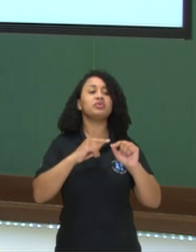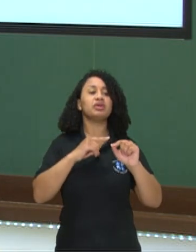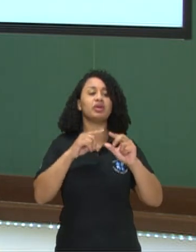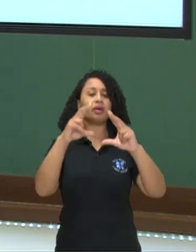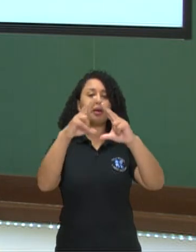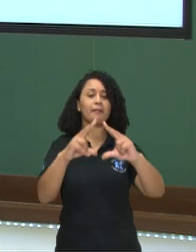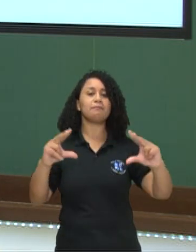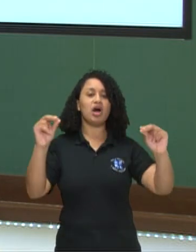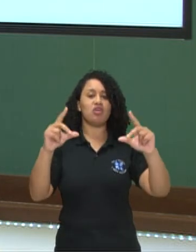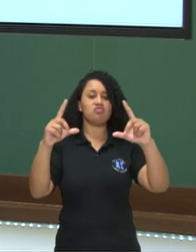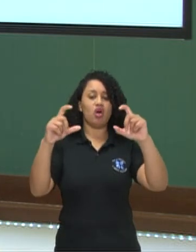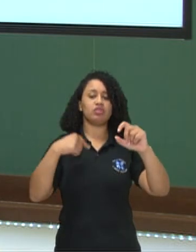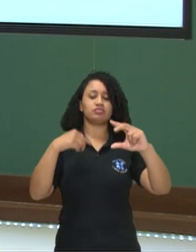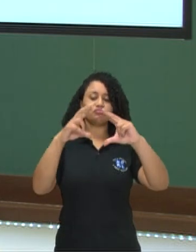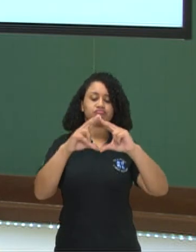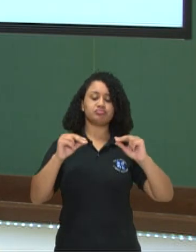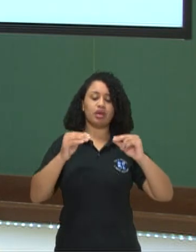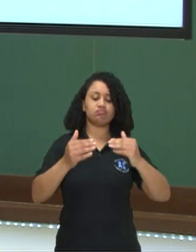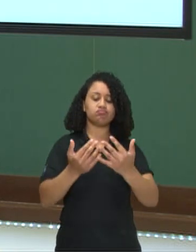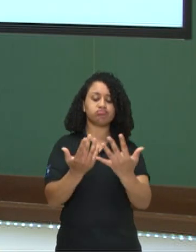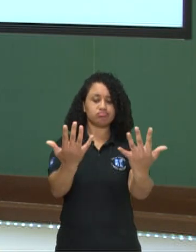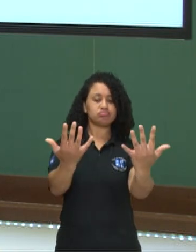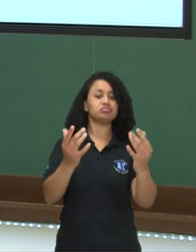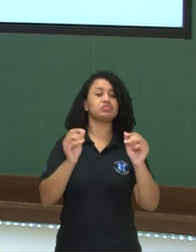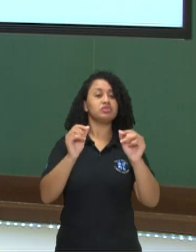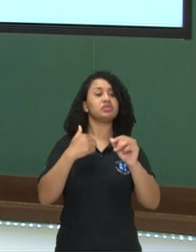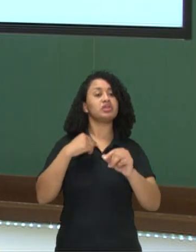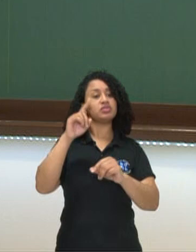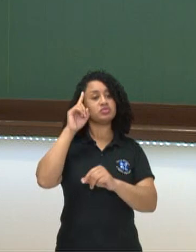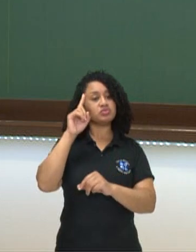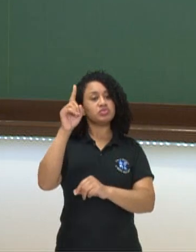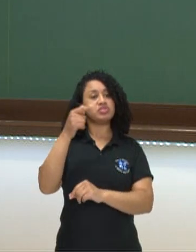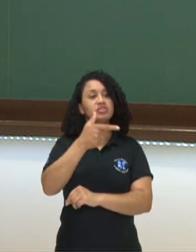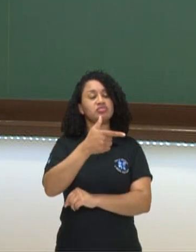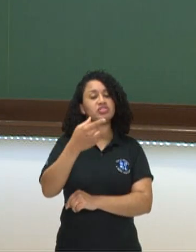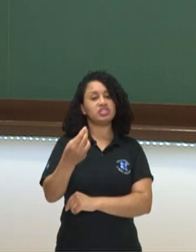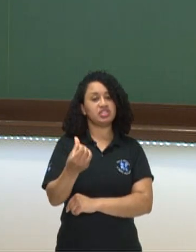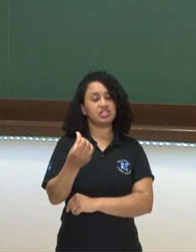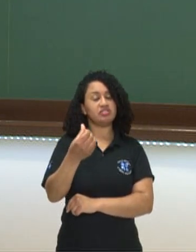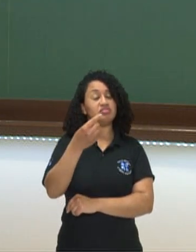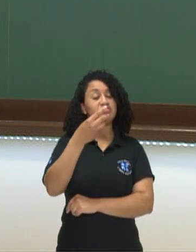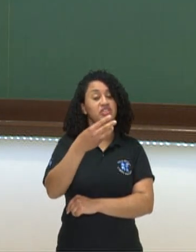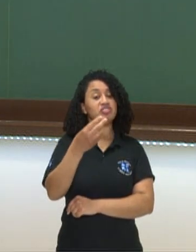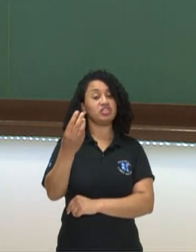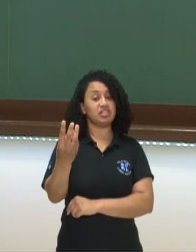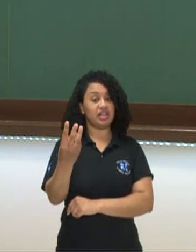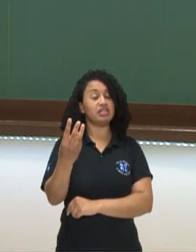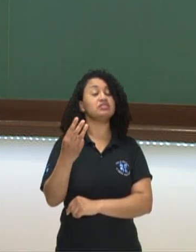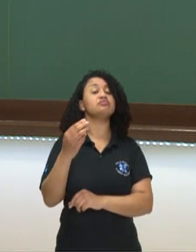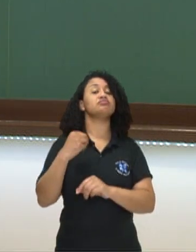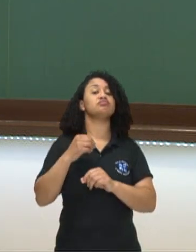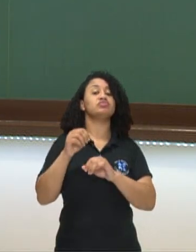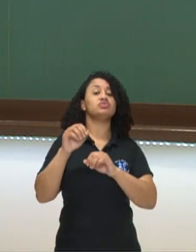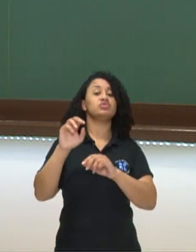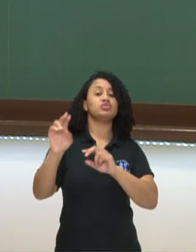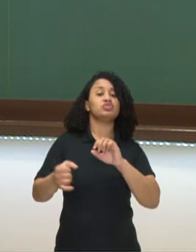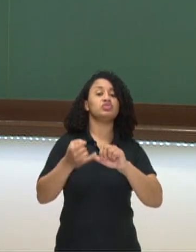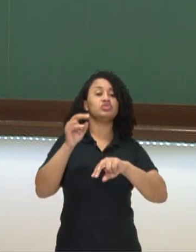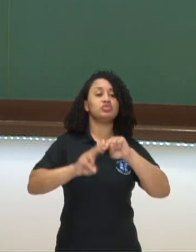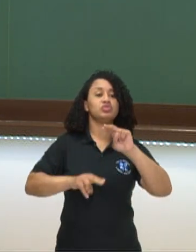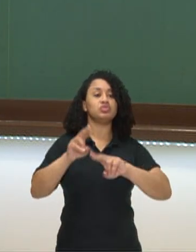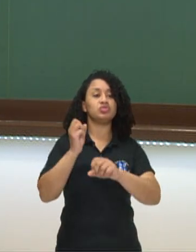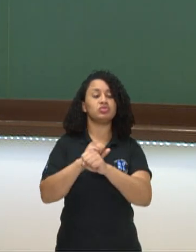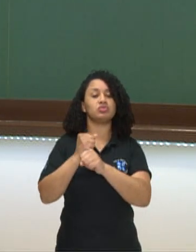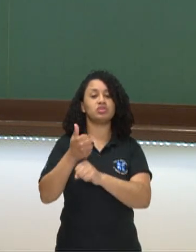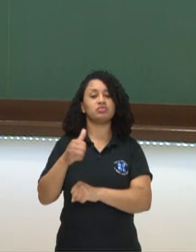dia 23 de junho de 1940. A alta cúpula do governo alemão no